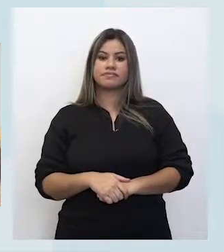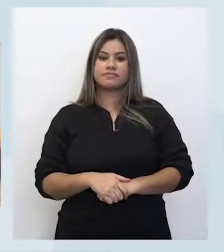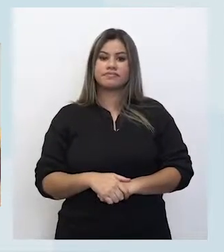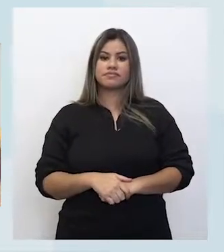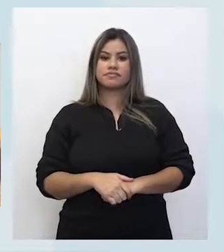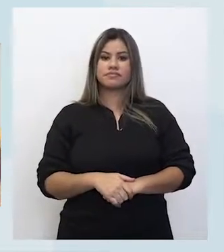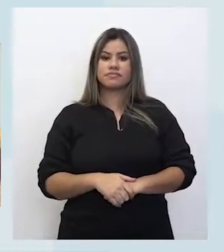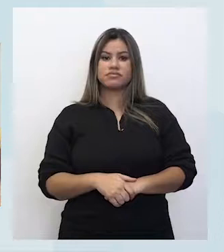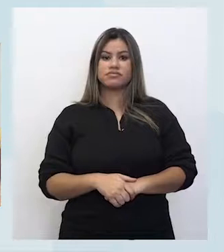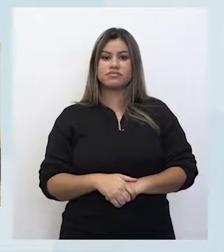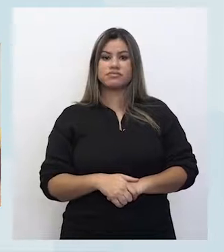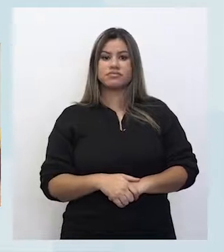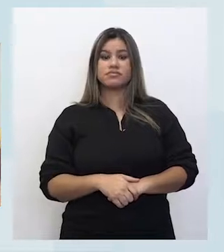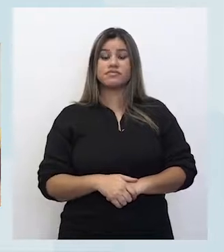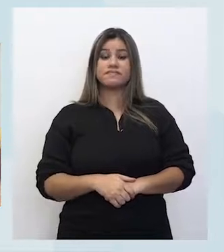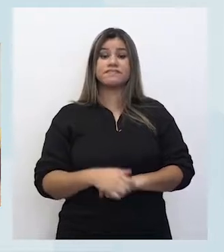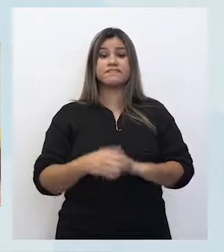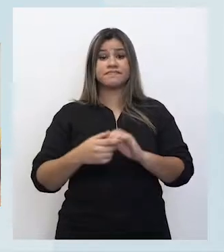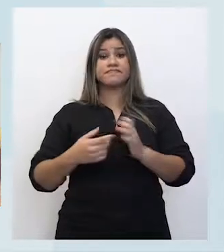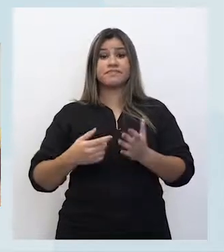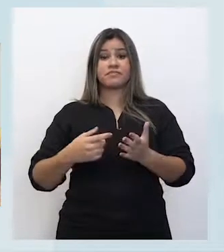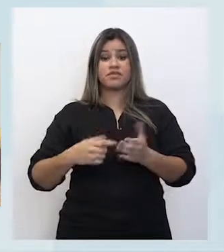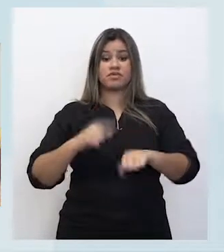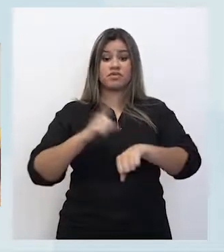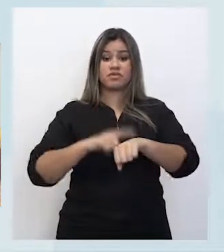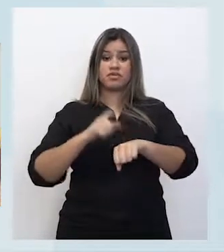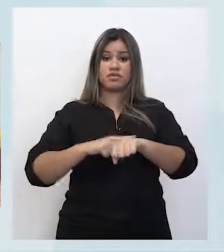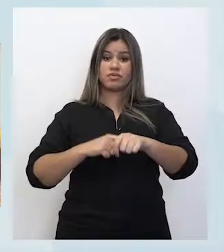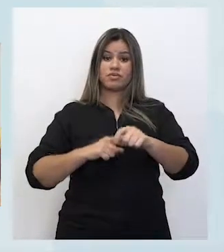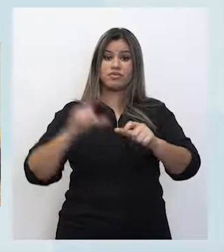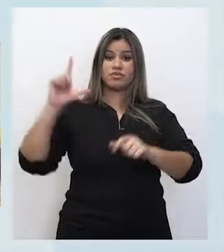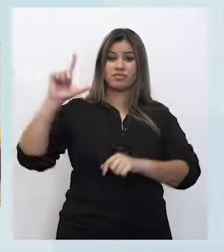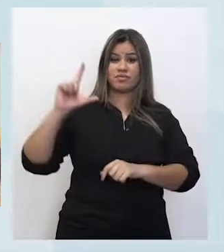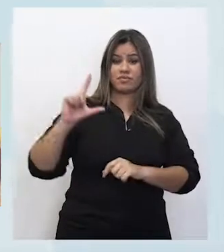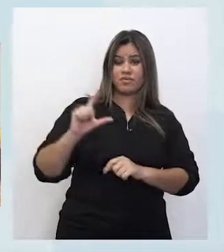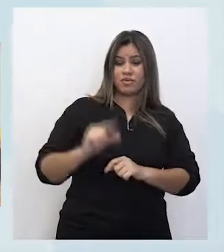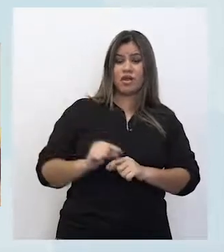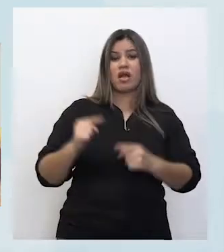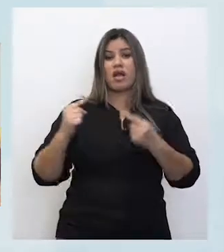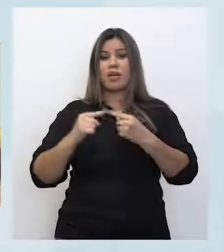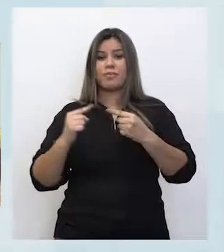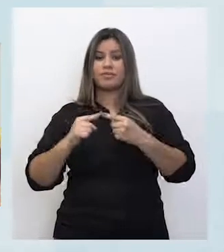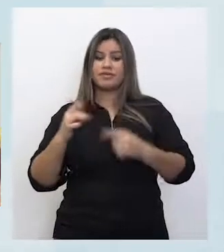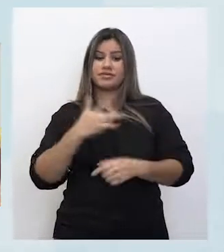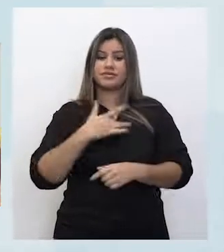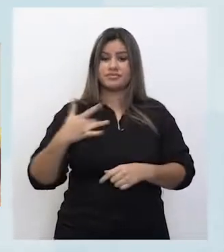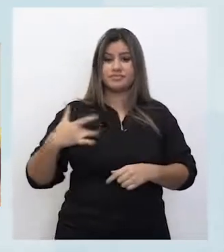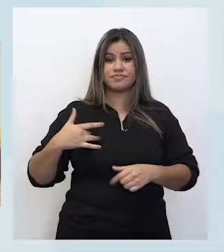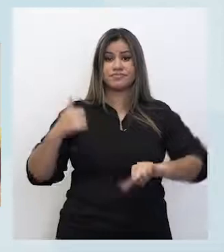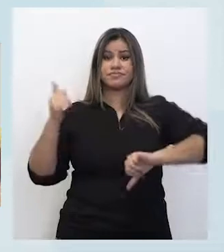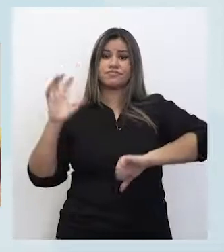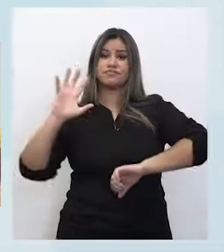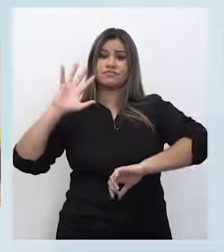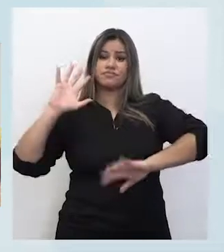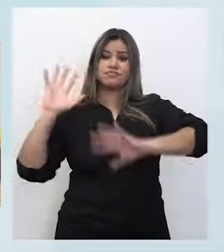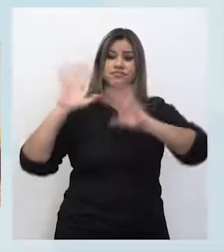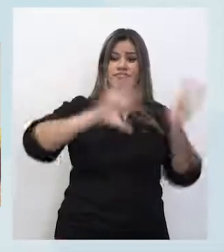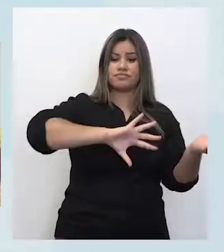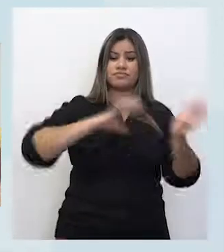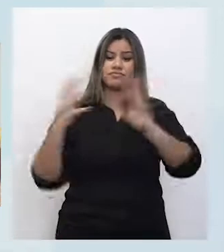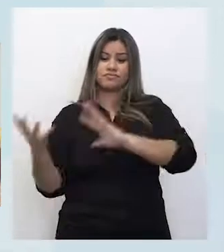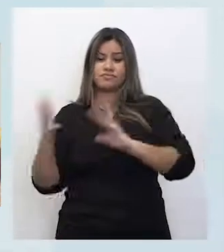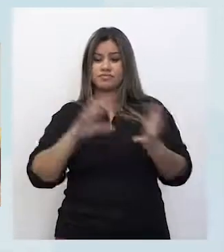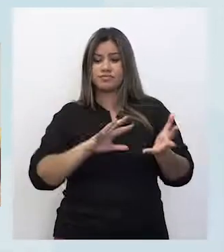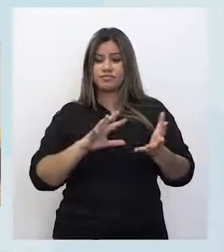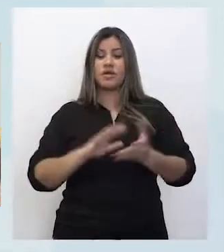2019, contagem regressiva sobre saúde e mudanças climáticas, lançado nesta quarta-feira 13,